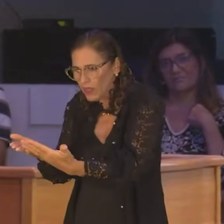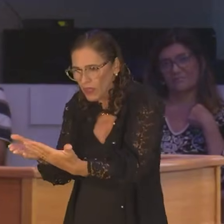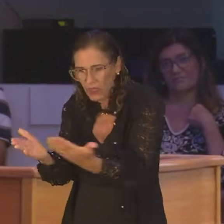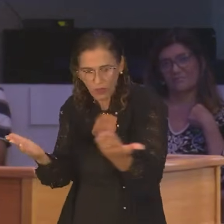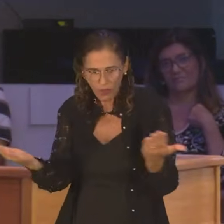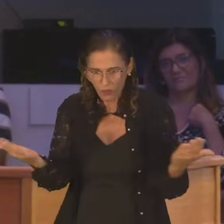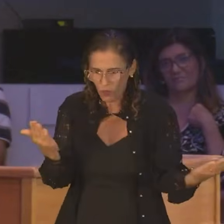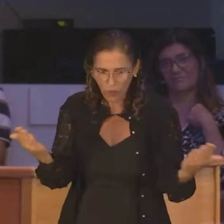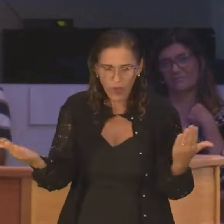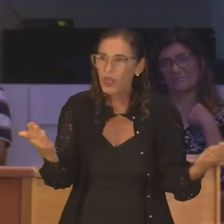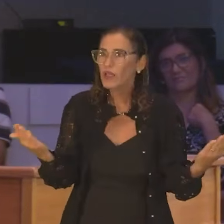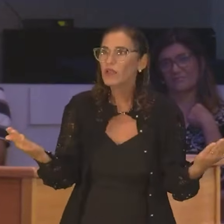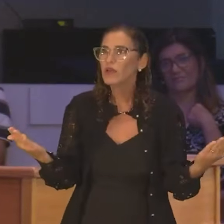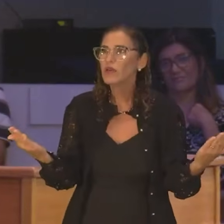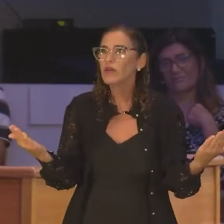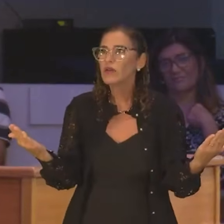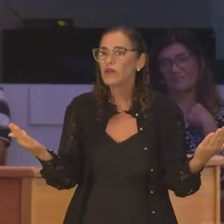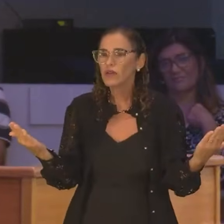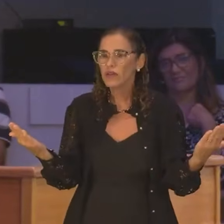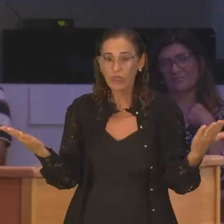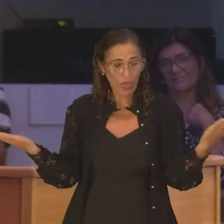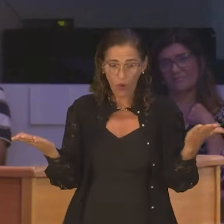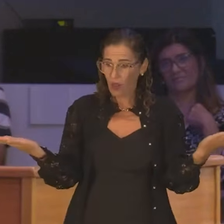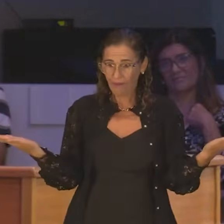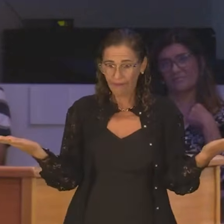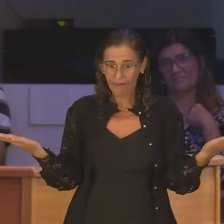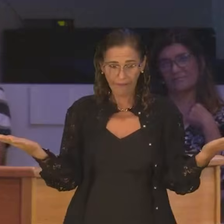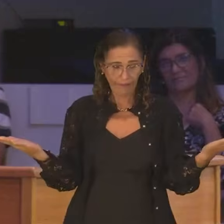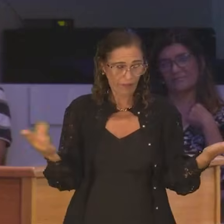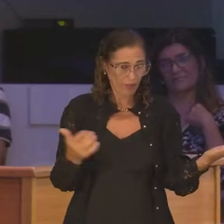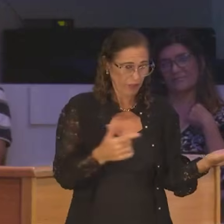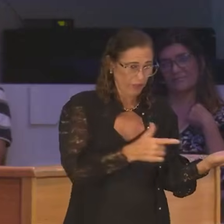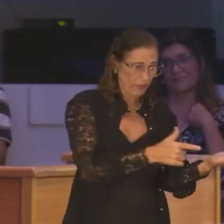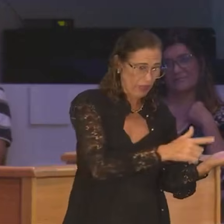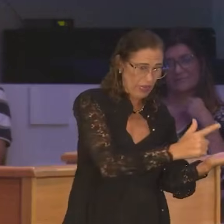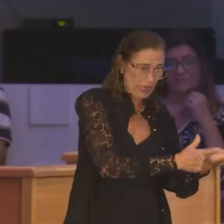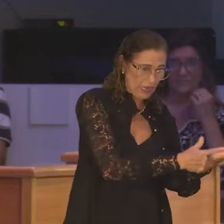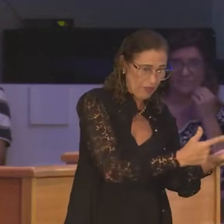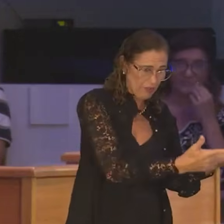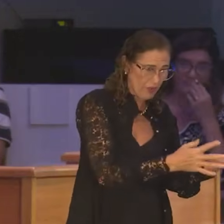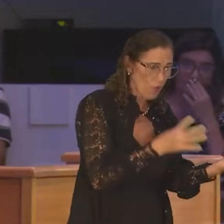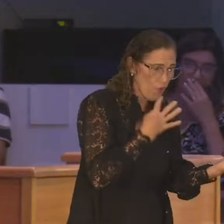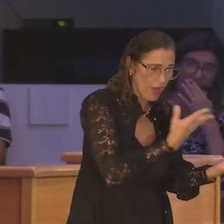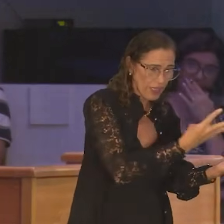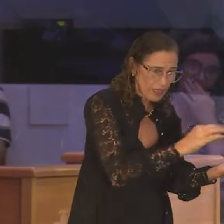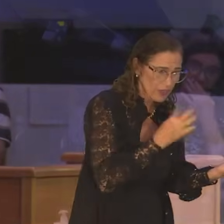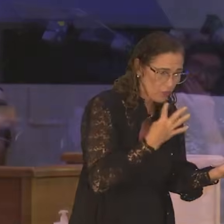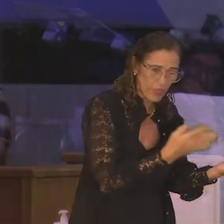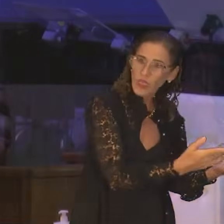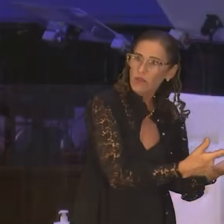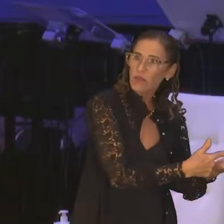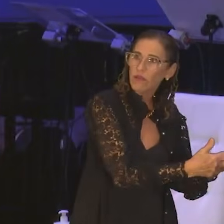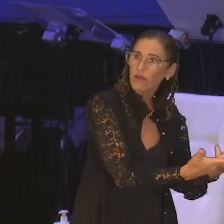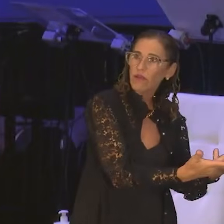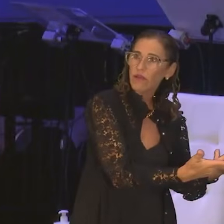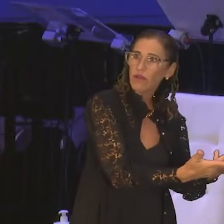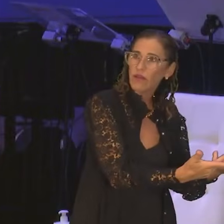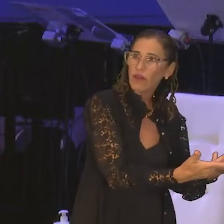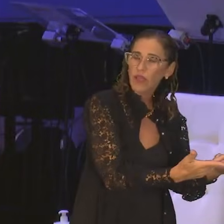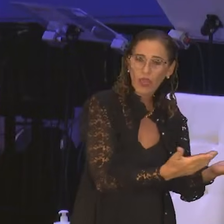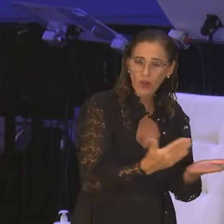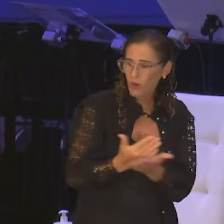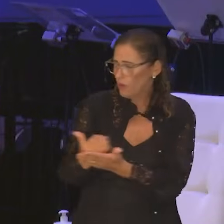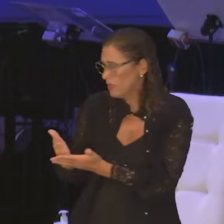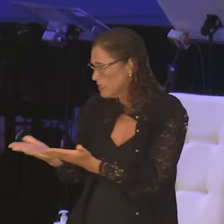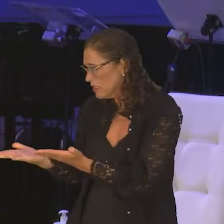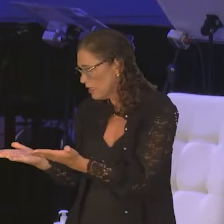aqui, e aí fechei os olhos, falei, olha, e agora? Esse que eu conheço há 40 anos, esse comecei a conhecer,